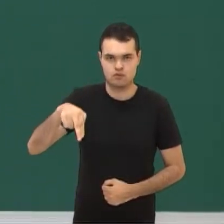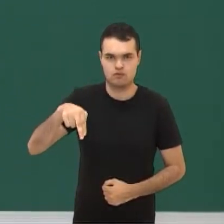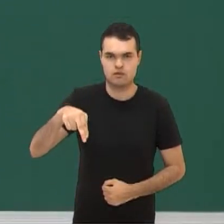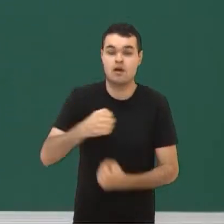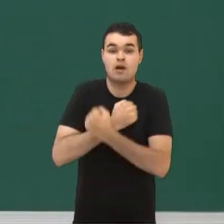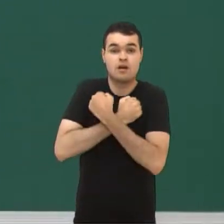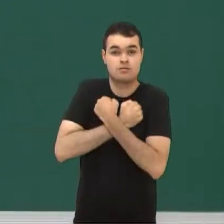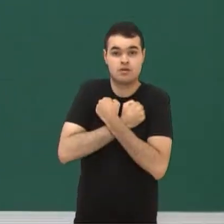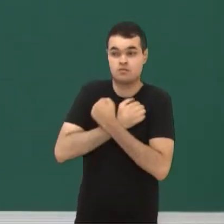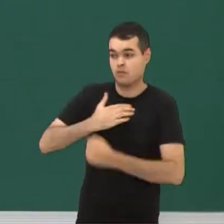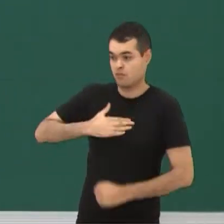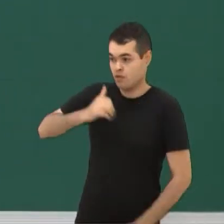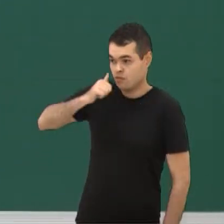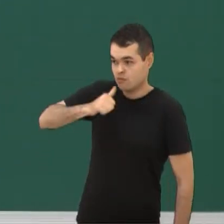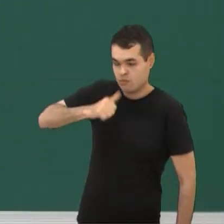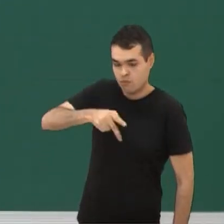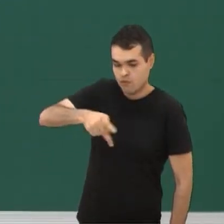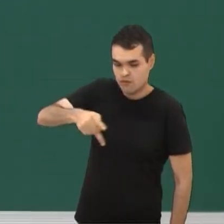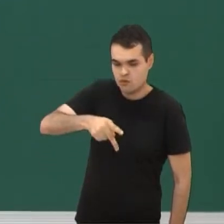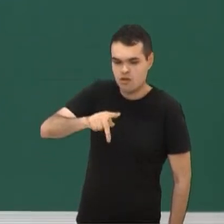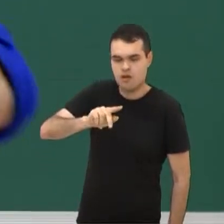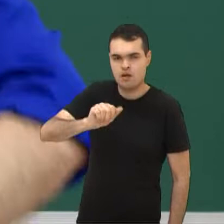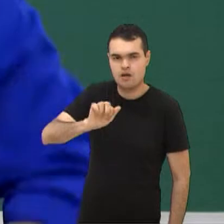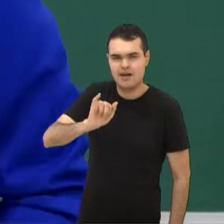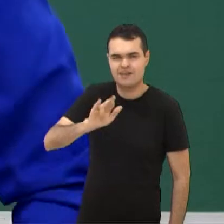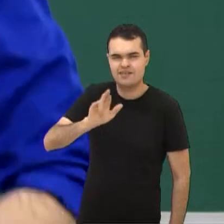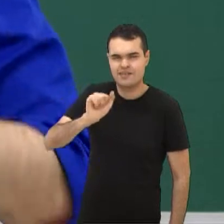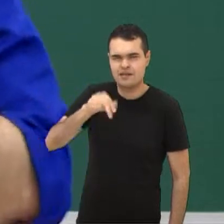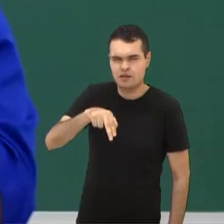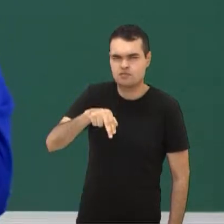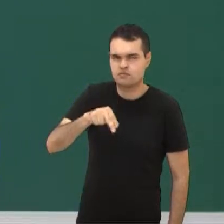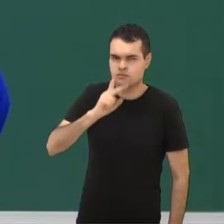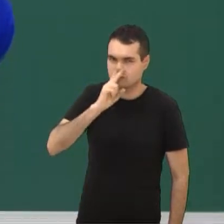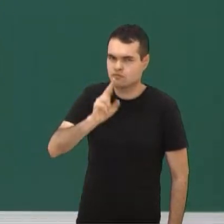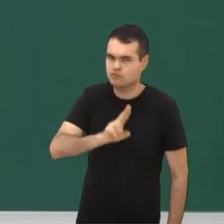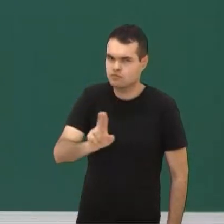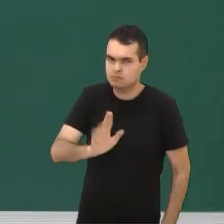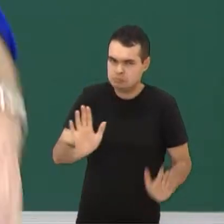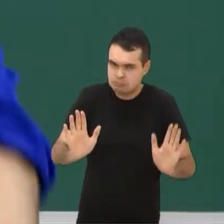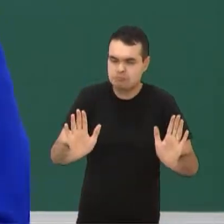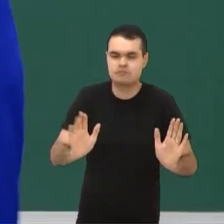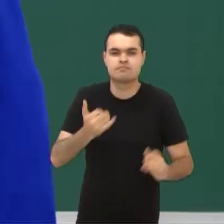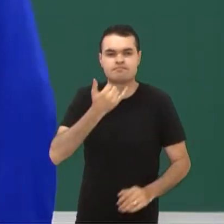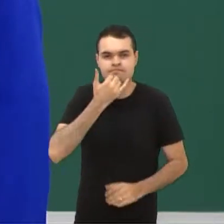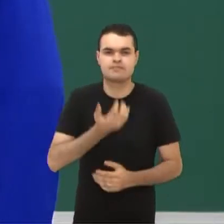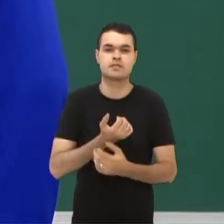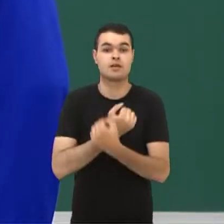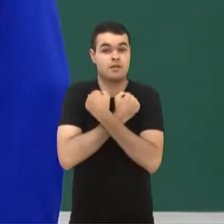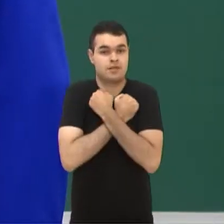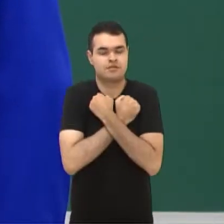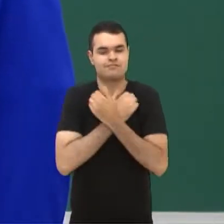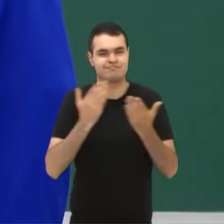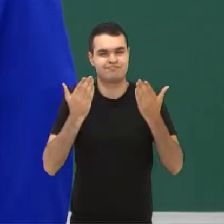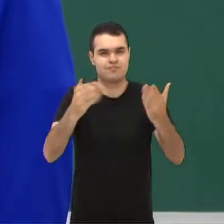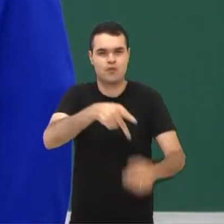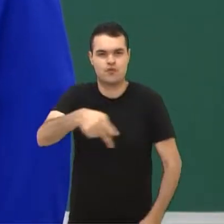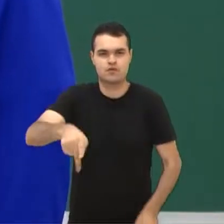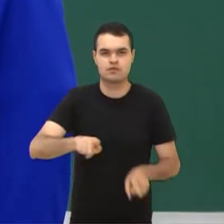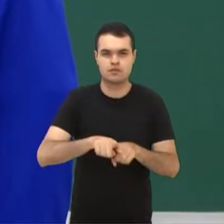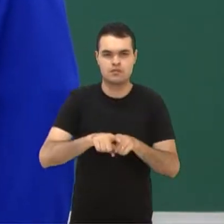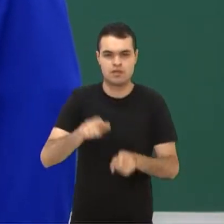mandem um abraço para a minha professora Airan. Eu acho que se pronuncia assim, se não for, me desculpe, mas um abraço, professora